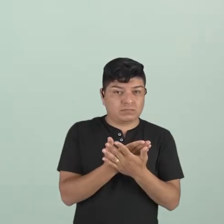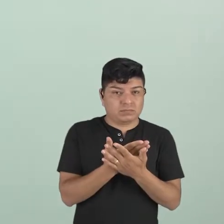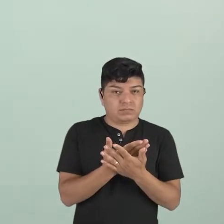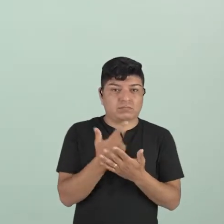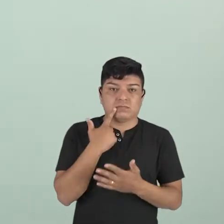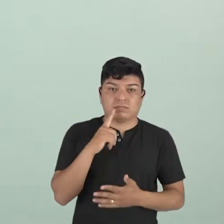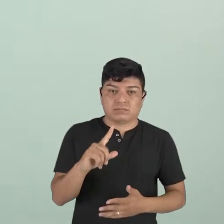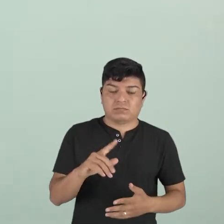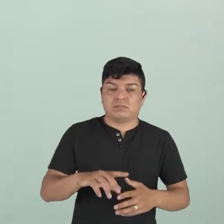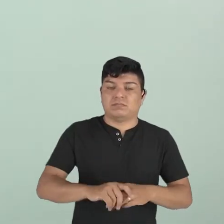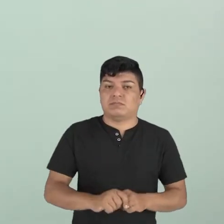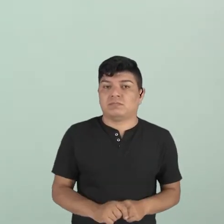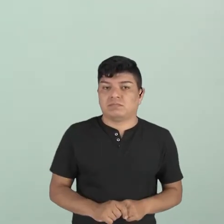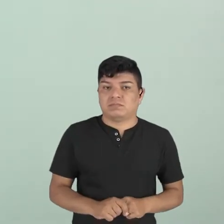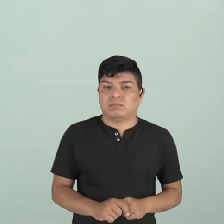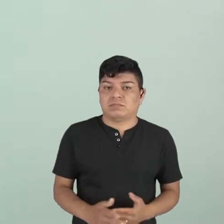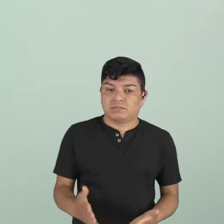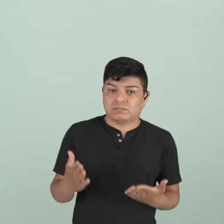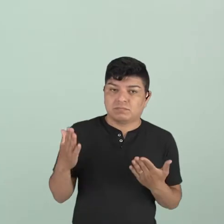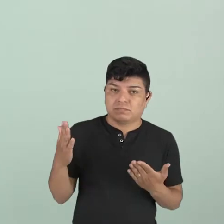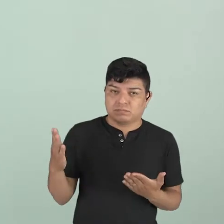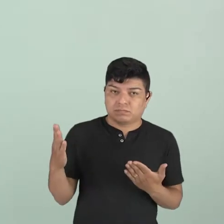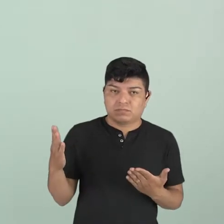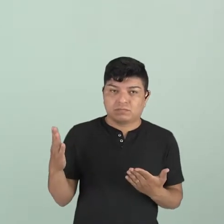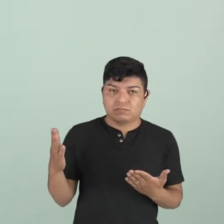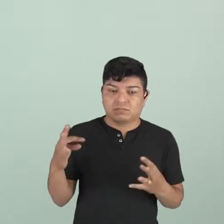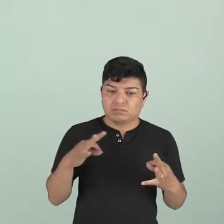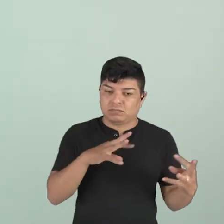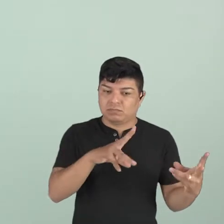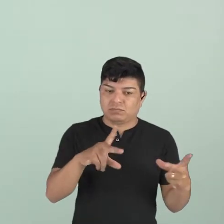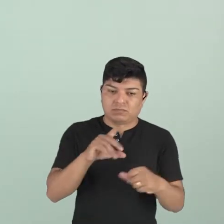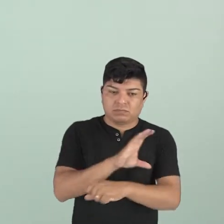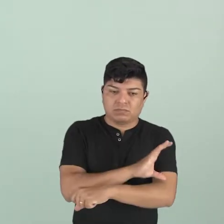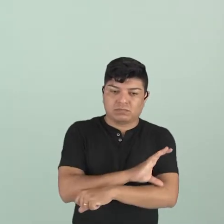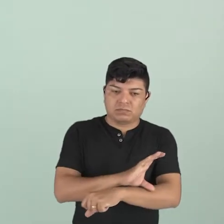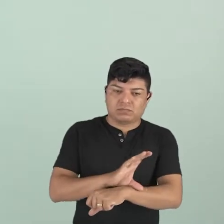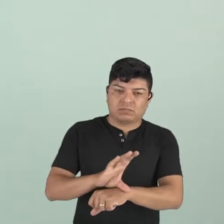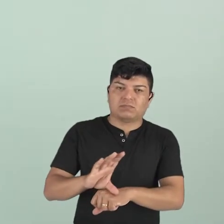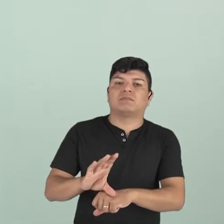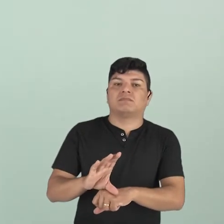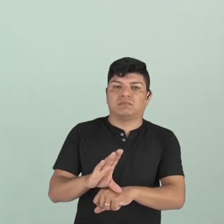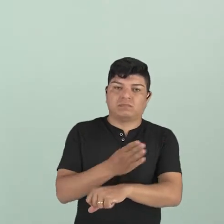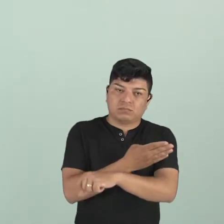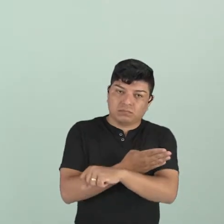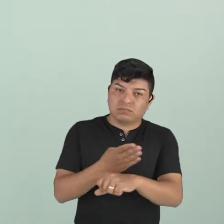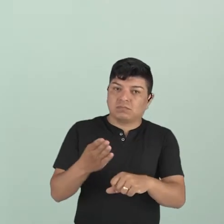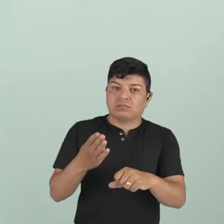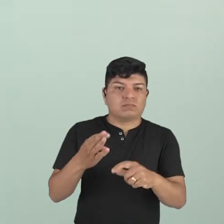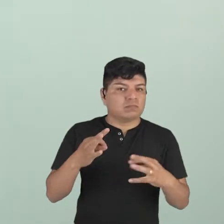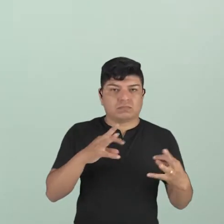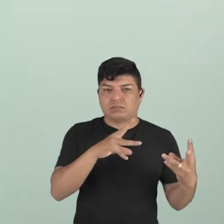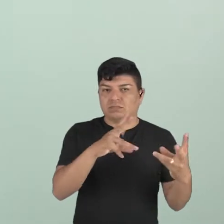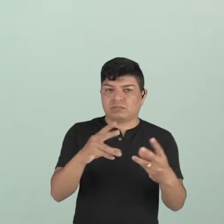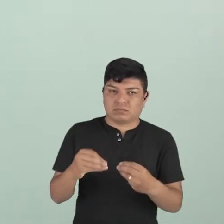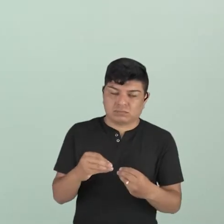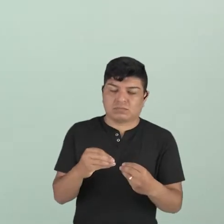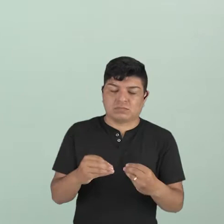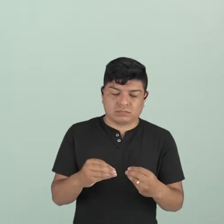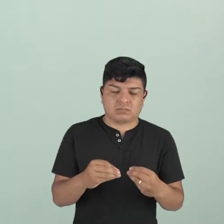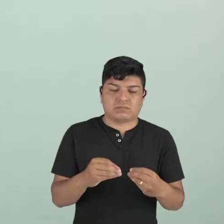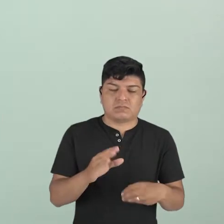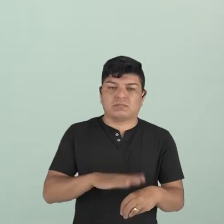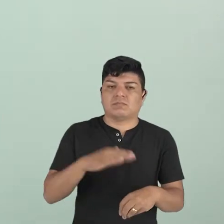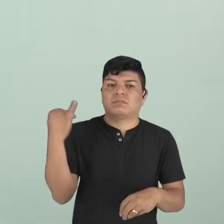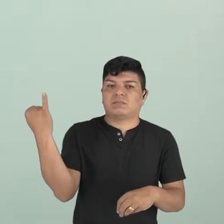idioma, esse campo, né, de todo o costume, tradição, repertório cultural, é